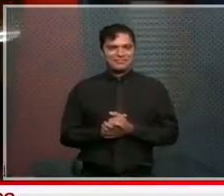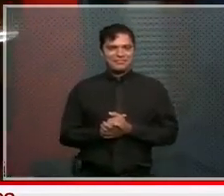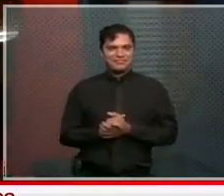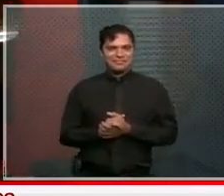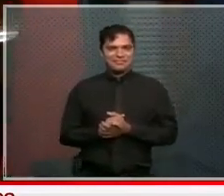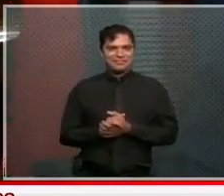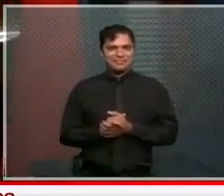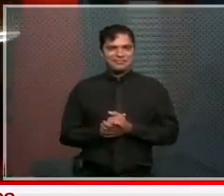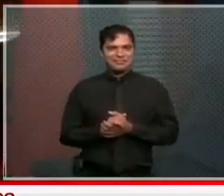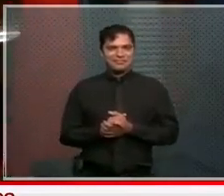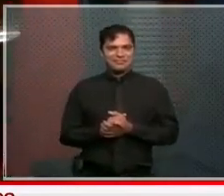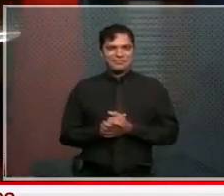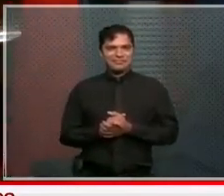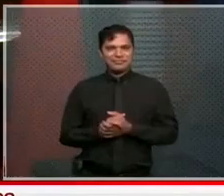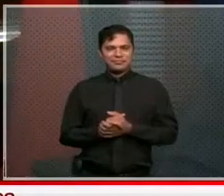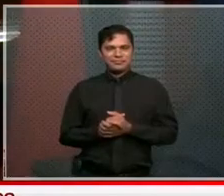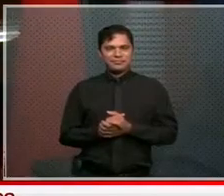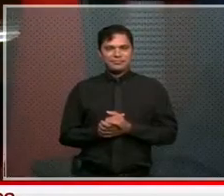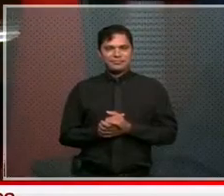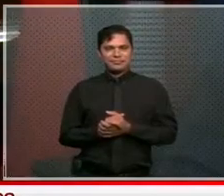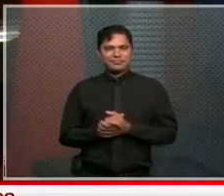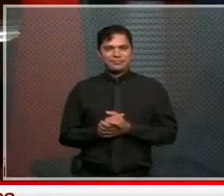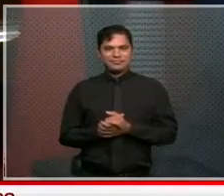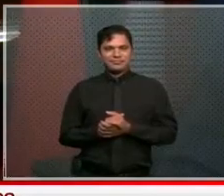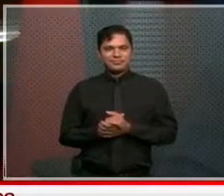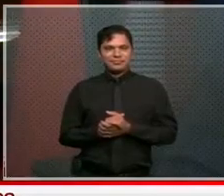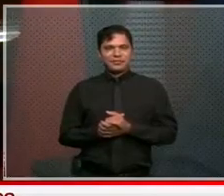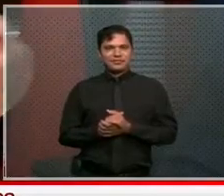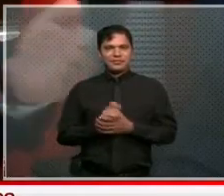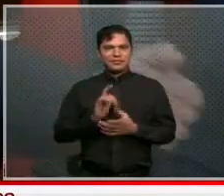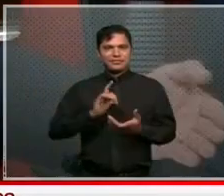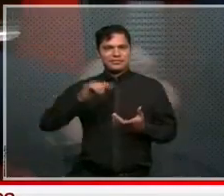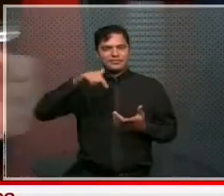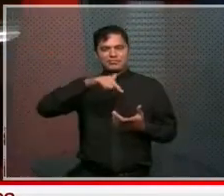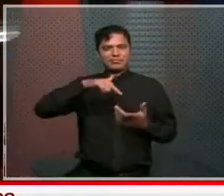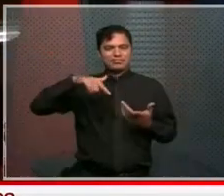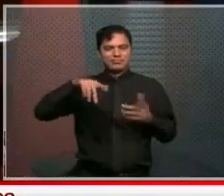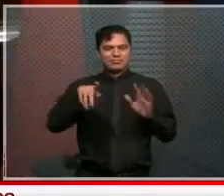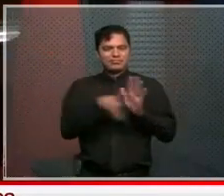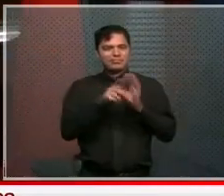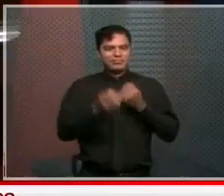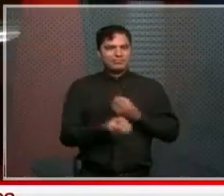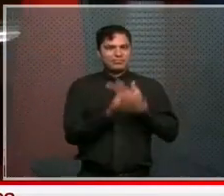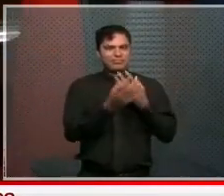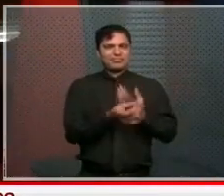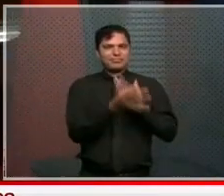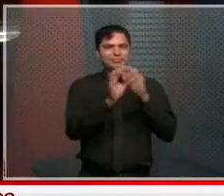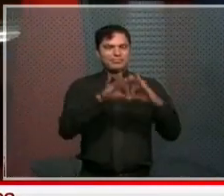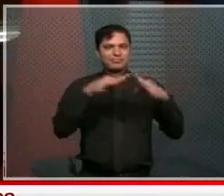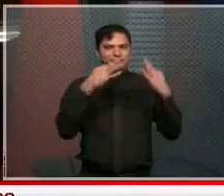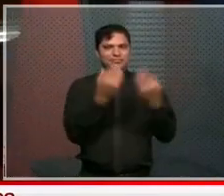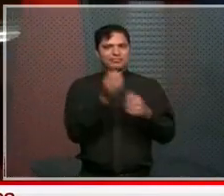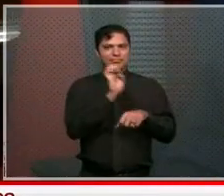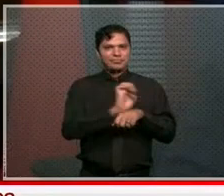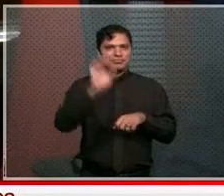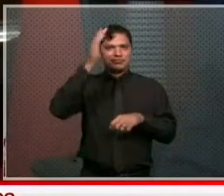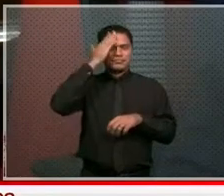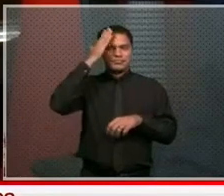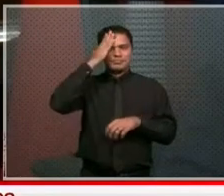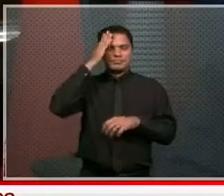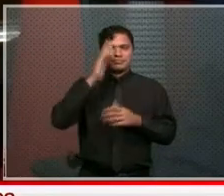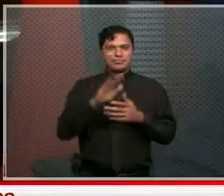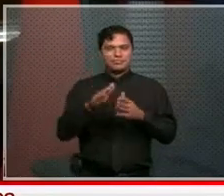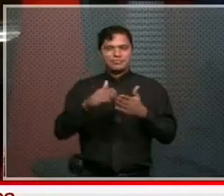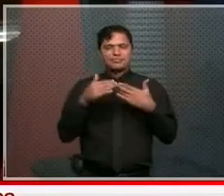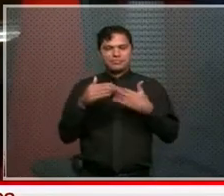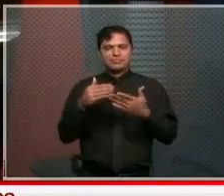e afetagri Federação dos Trabalhadores na cultura familiar do Pará e para iniciar eu